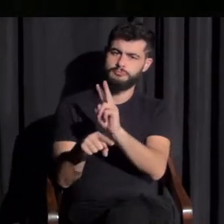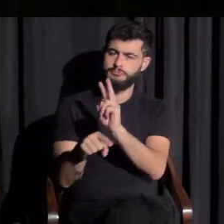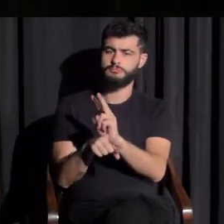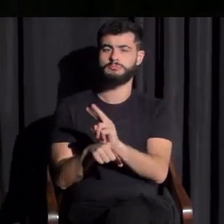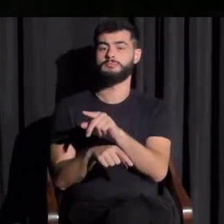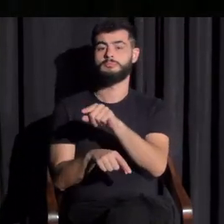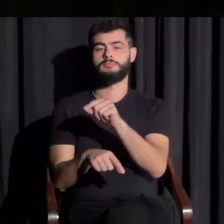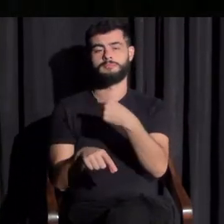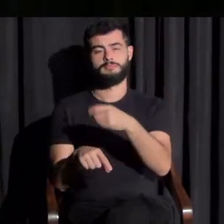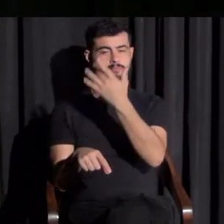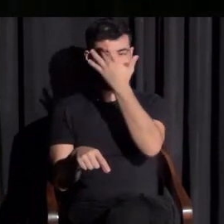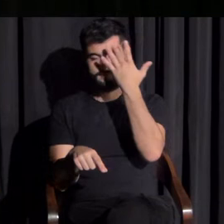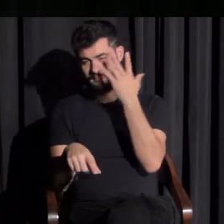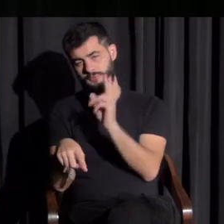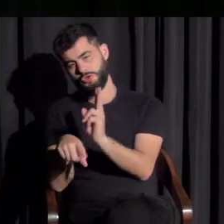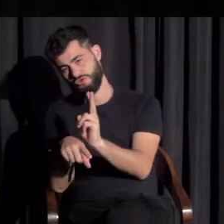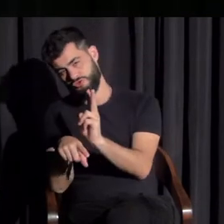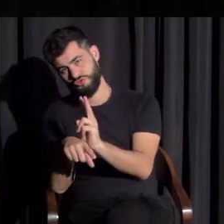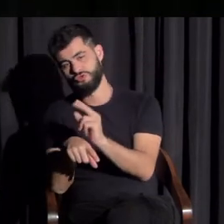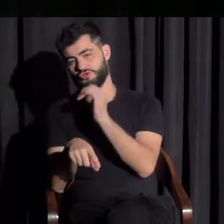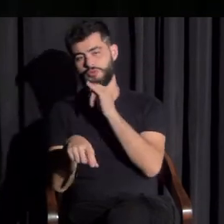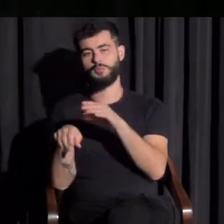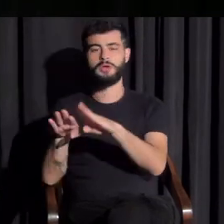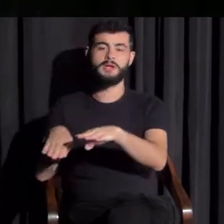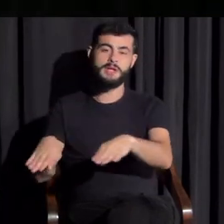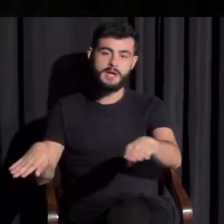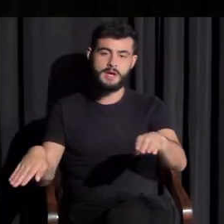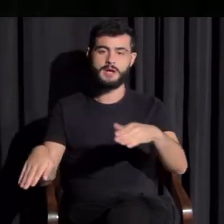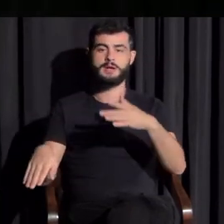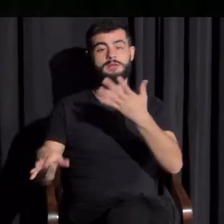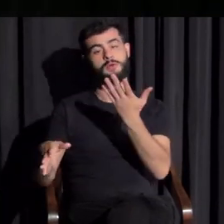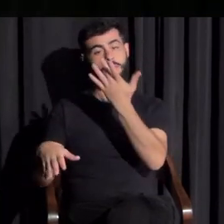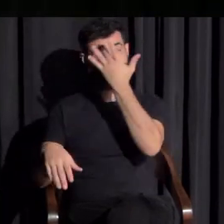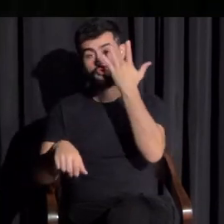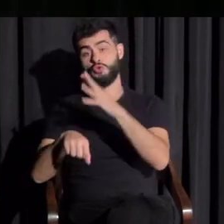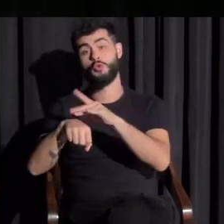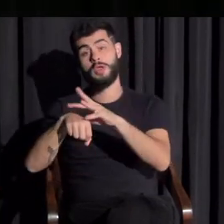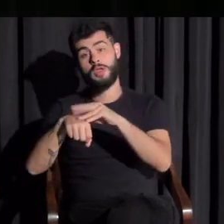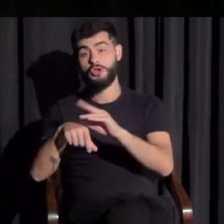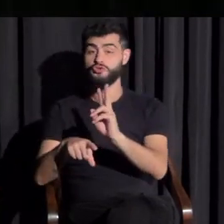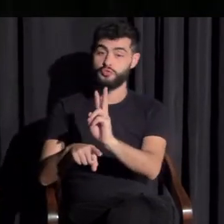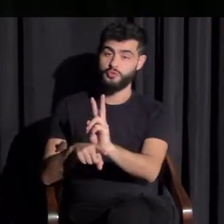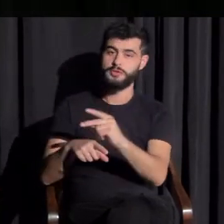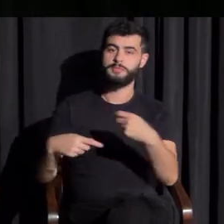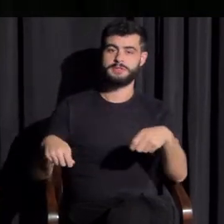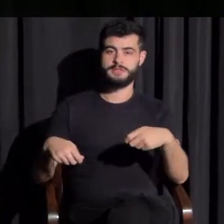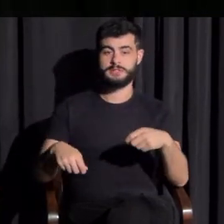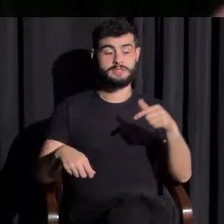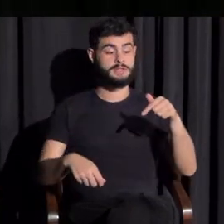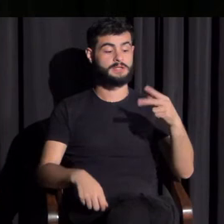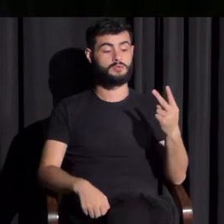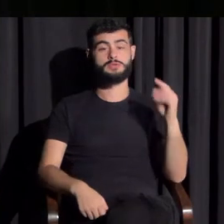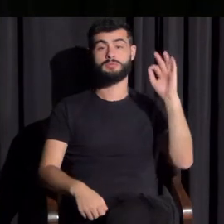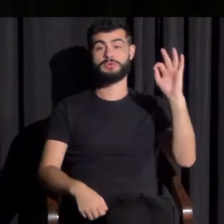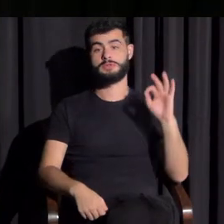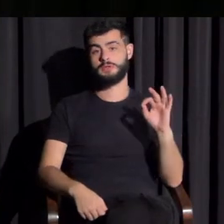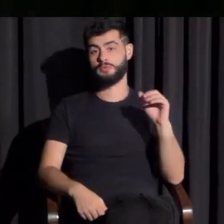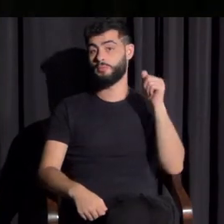precisam de cuidados, né? Crianças, pessoas doentes. Então, 72% das mulheres